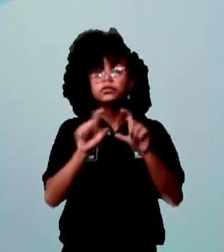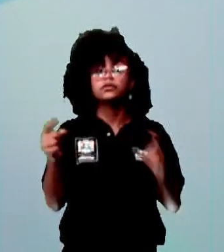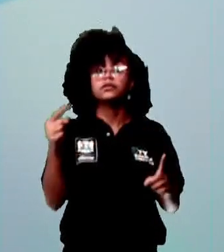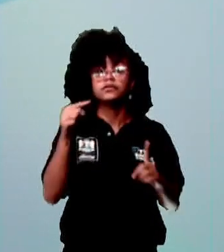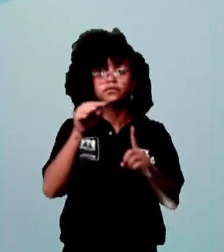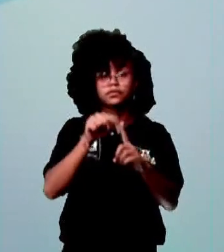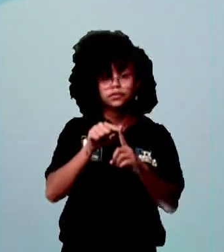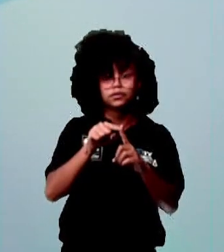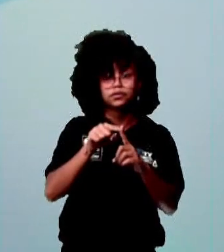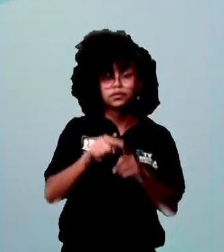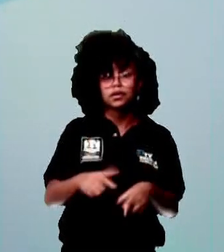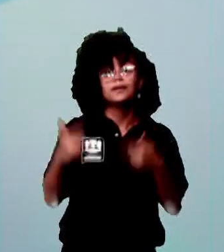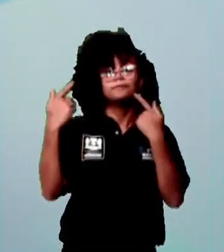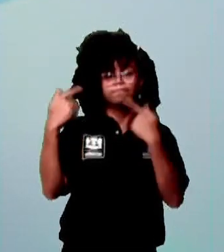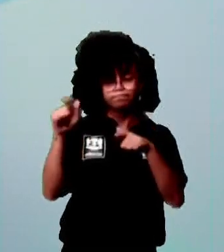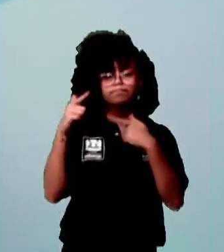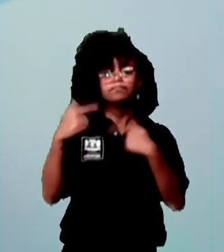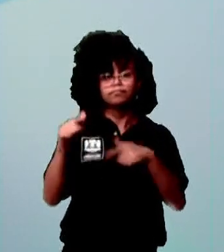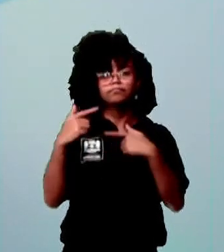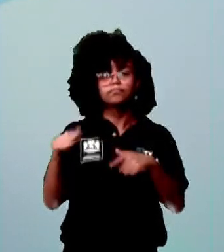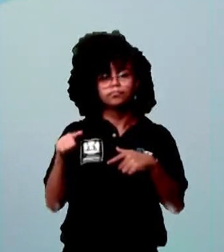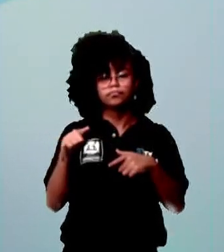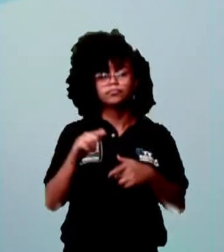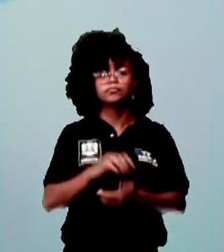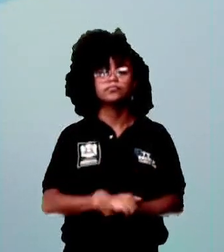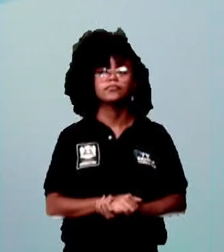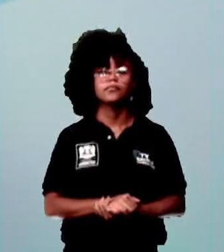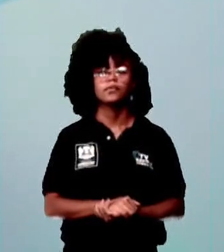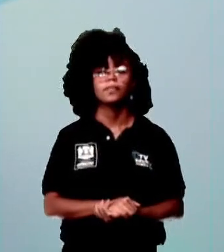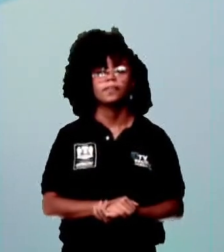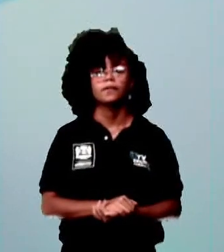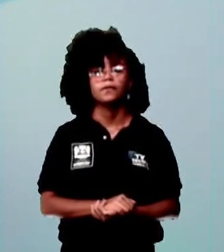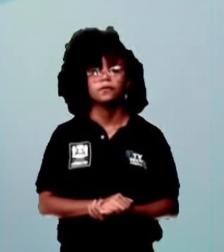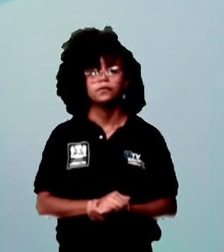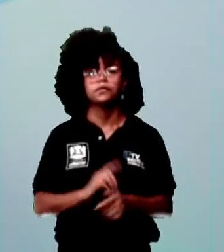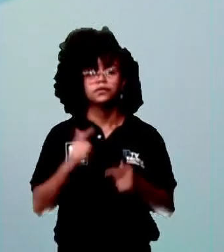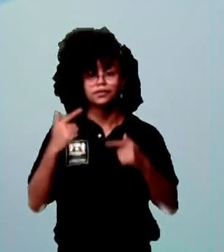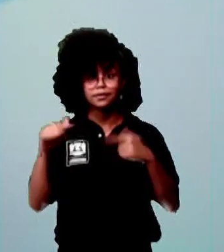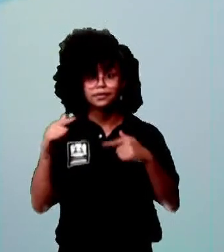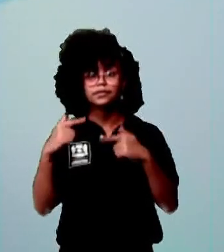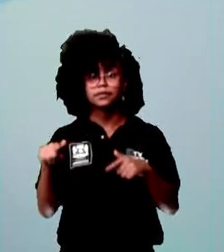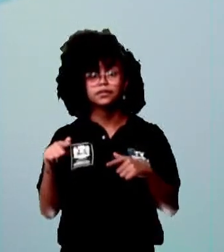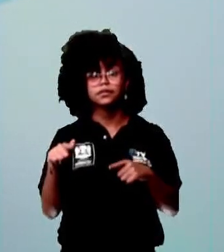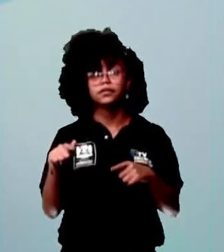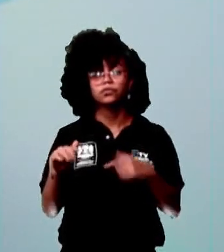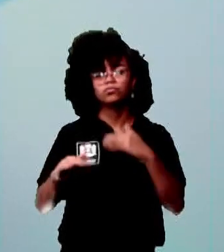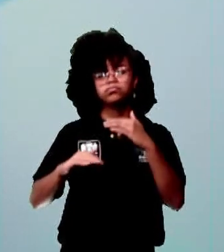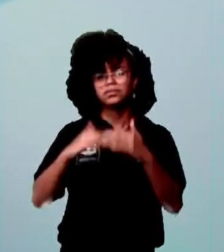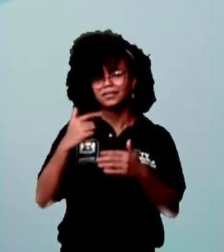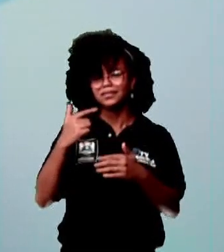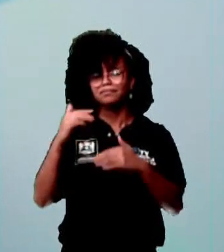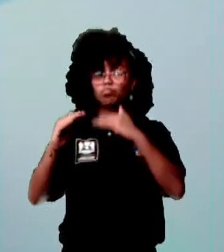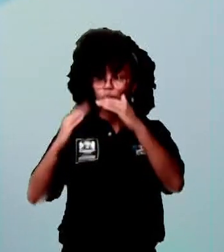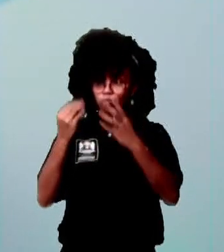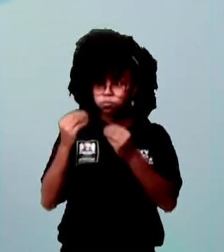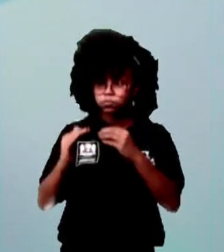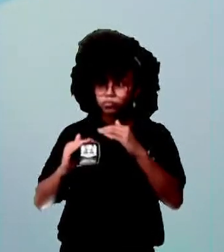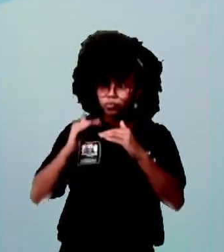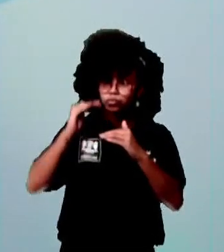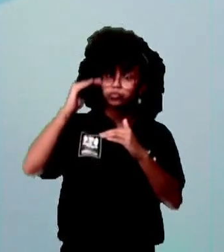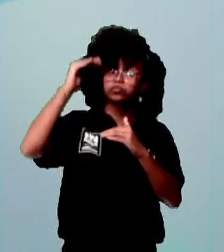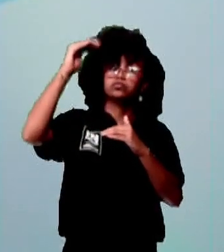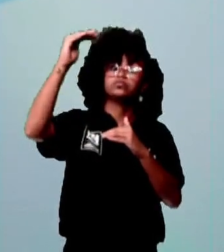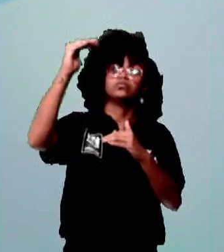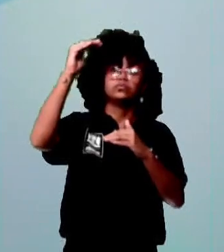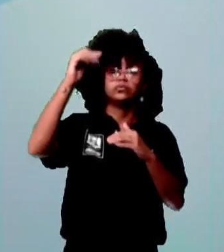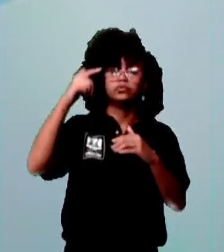de criticar alguma coisa, né, na verdade a situação aí do desemprego, do aumento do